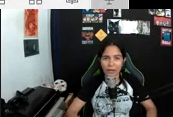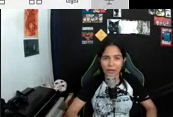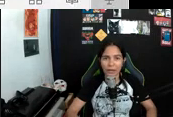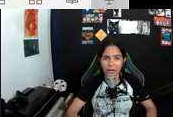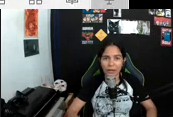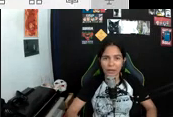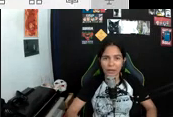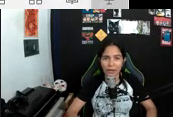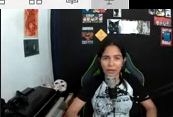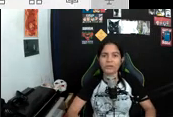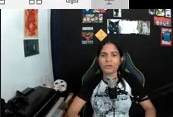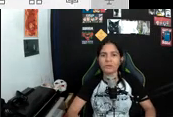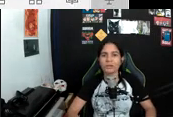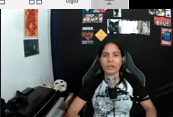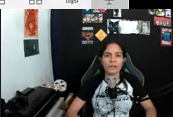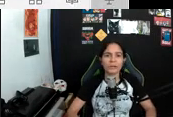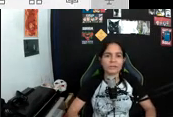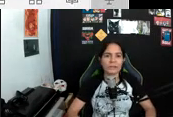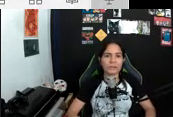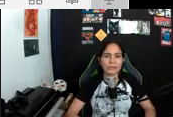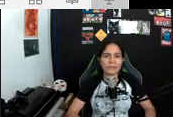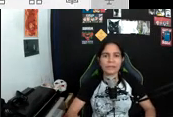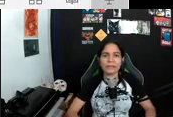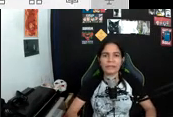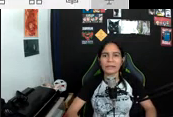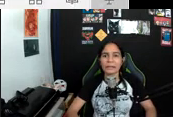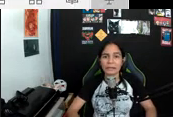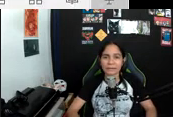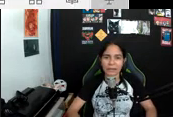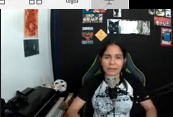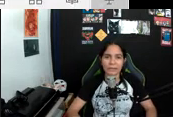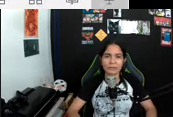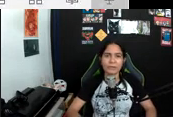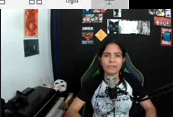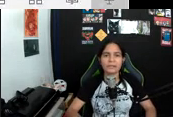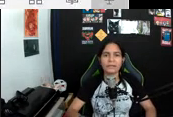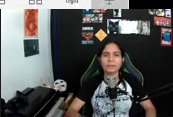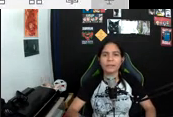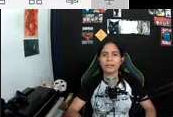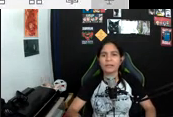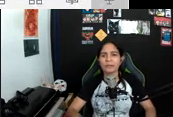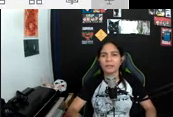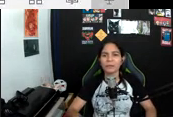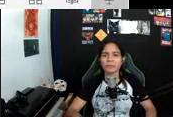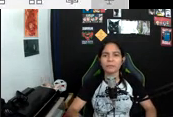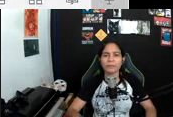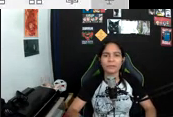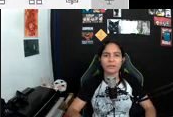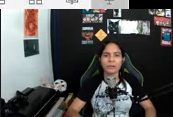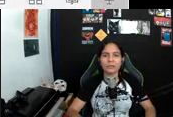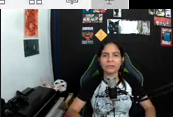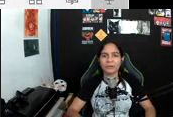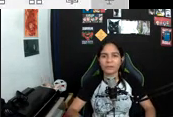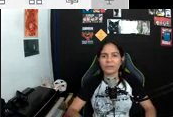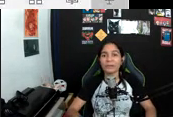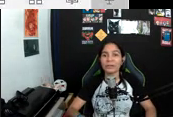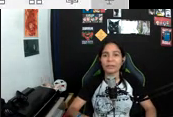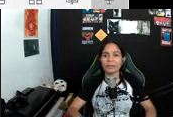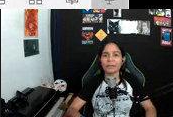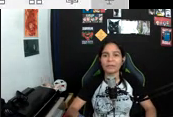uma transfusão. O paciente tem o direito à segurança e integridade física, respeitados os recursos e procedimentos